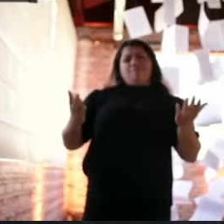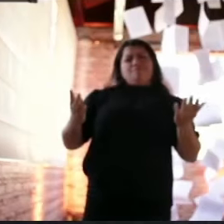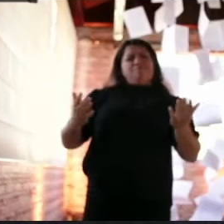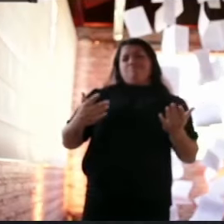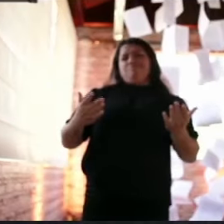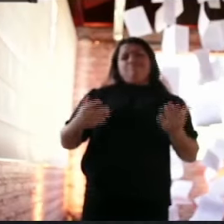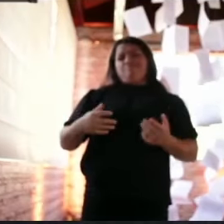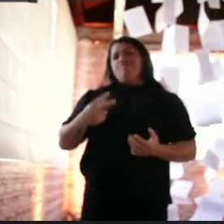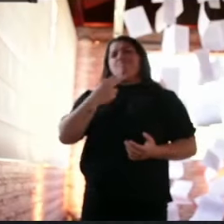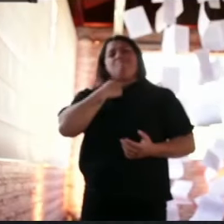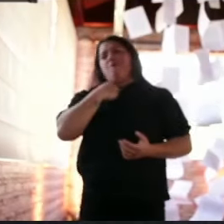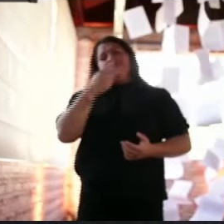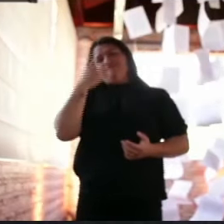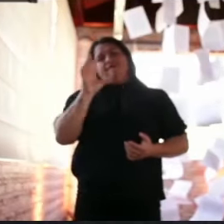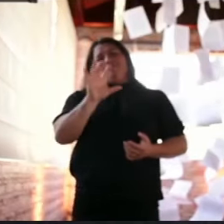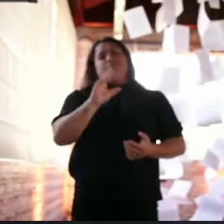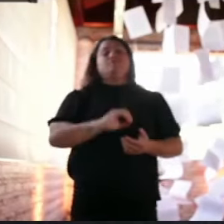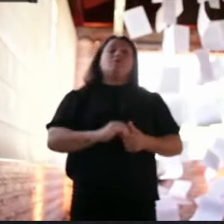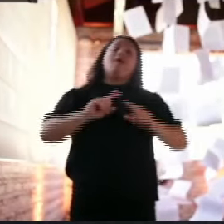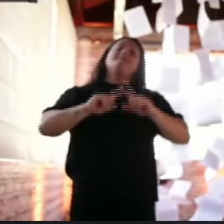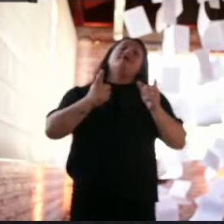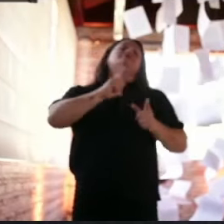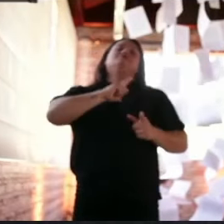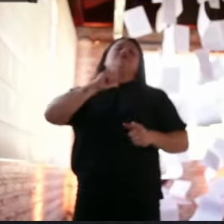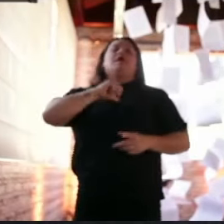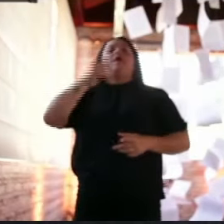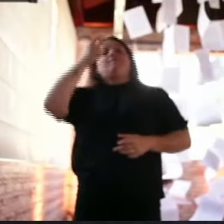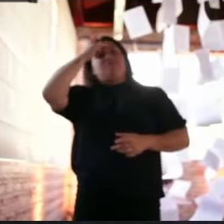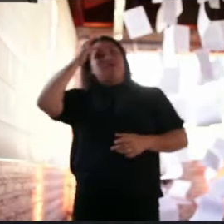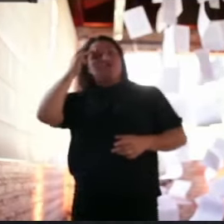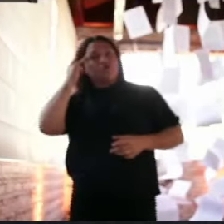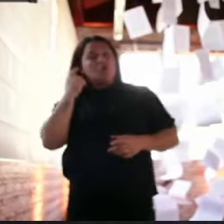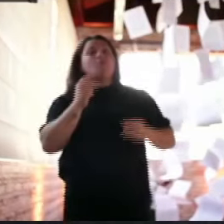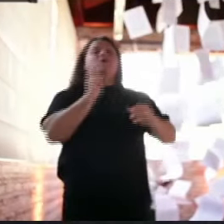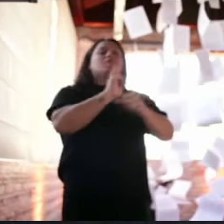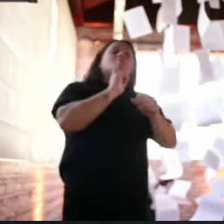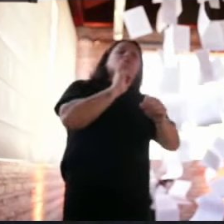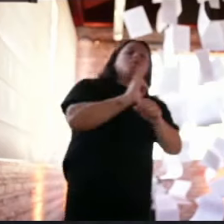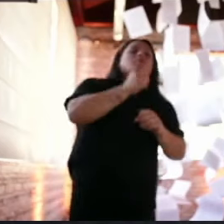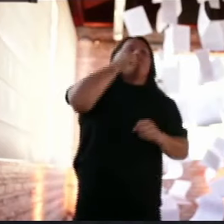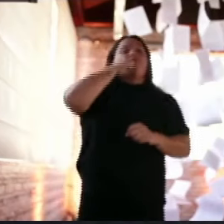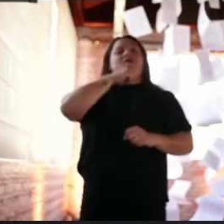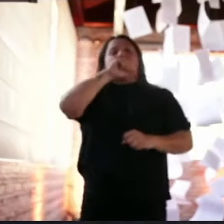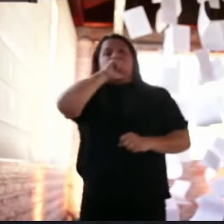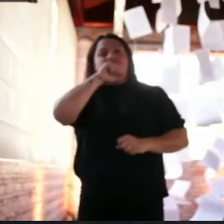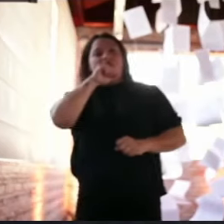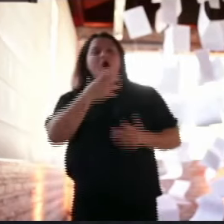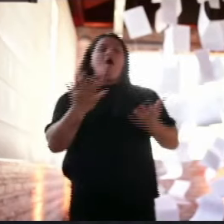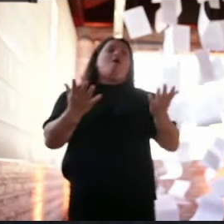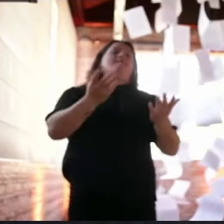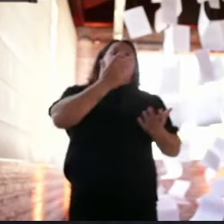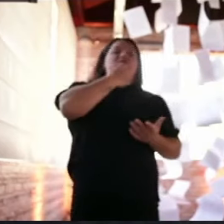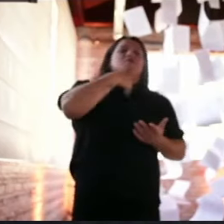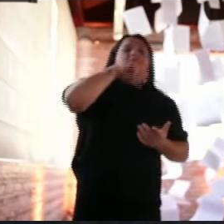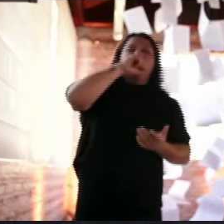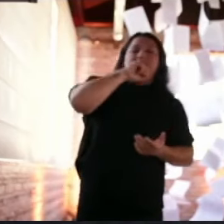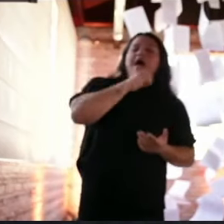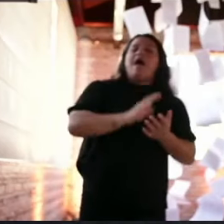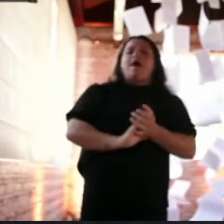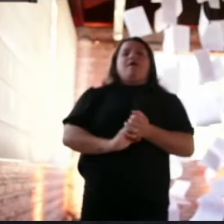isso né a gente tem pessoas que foram criadas por avós pessoas que foram criadas pelo pai pessoas que foram criadas por